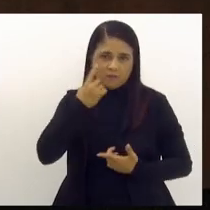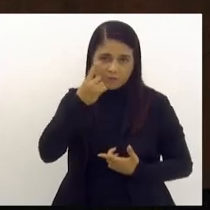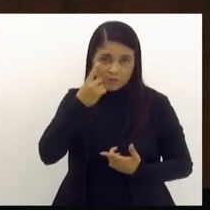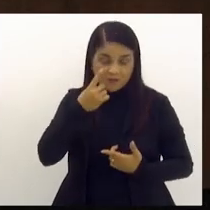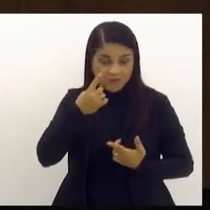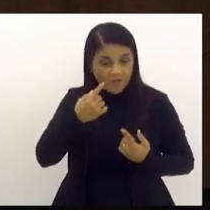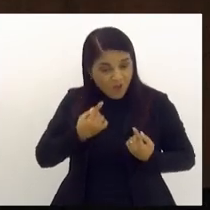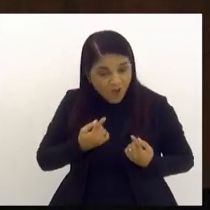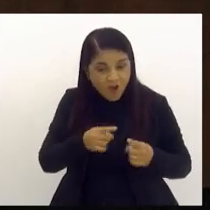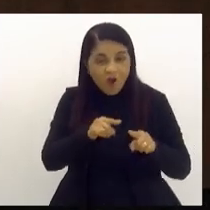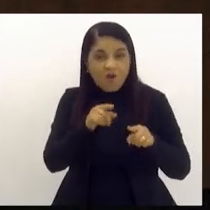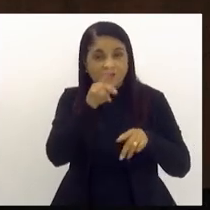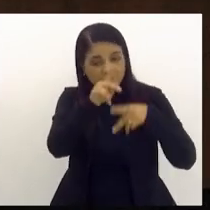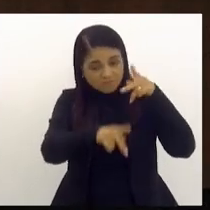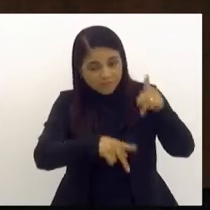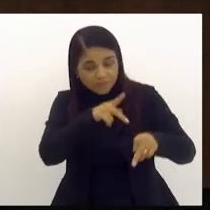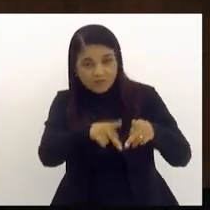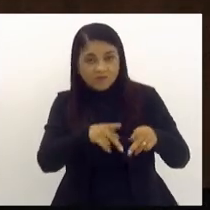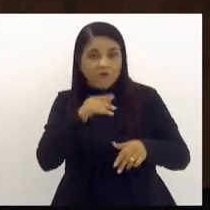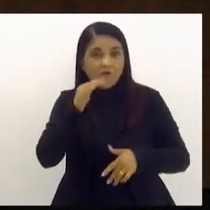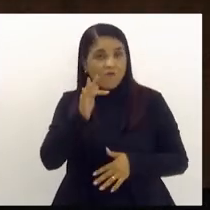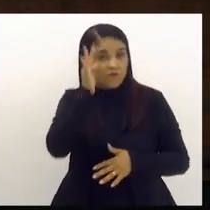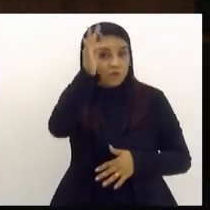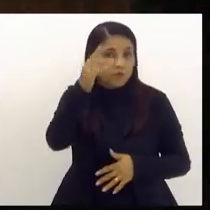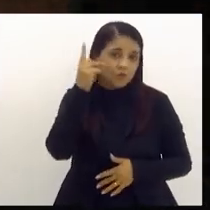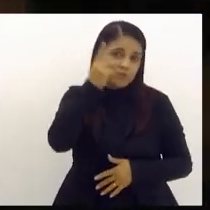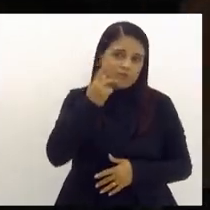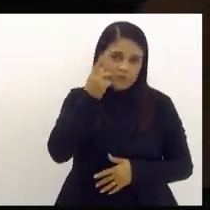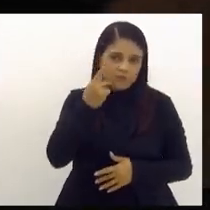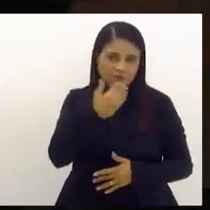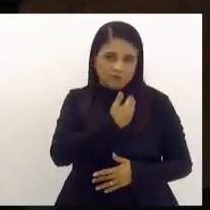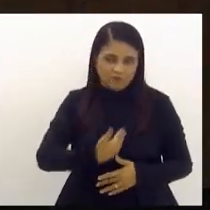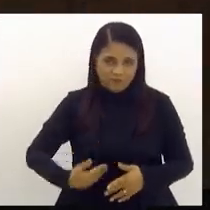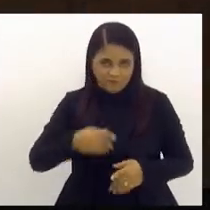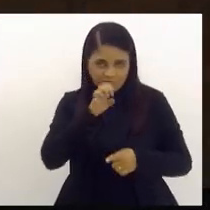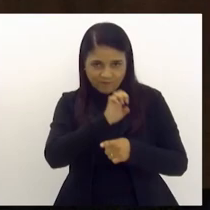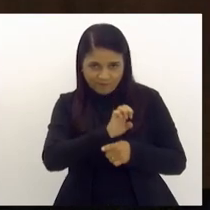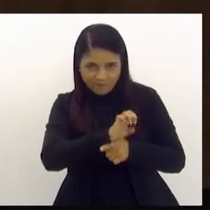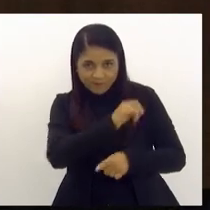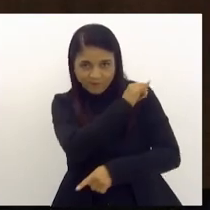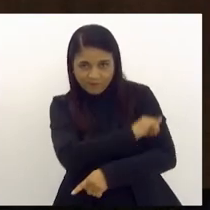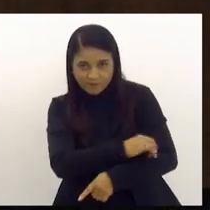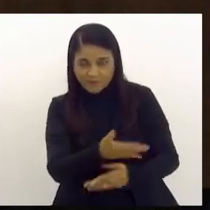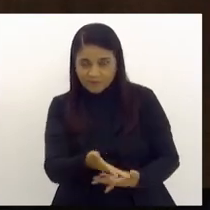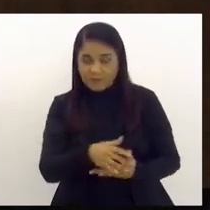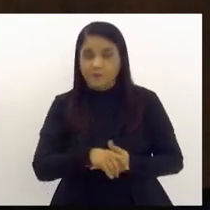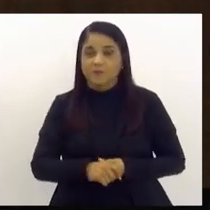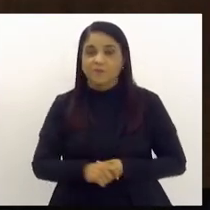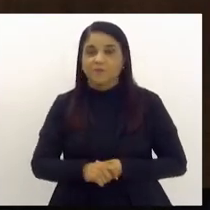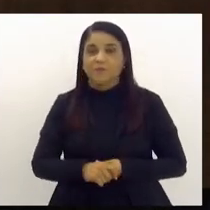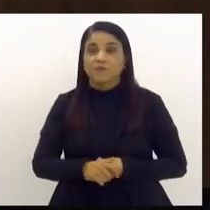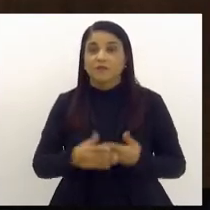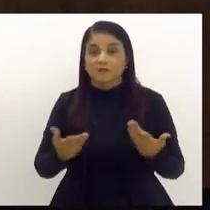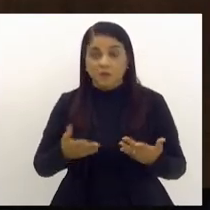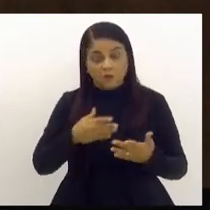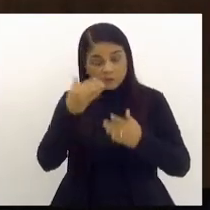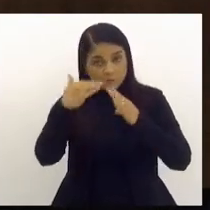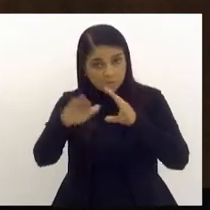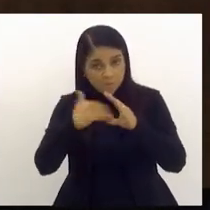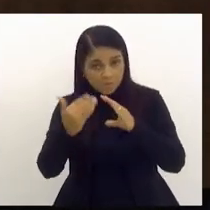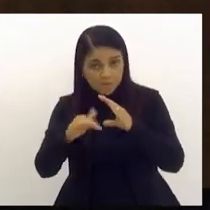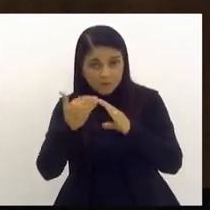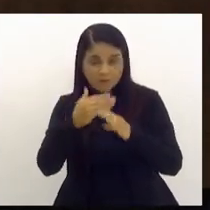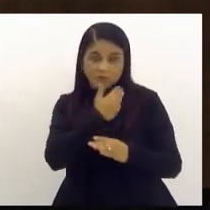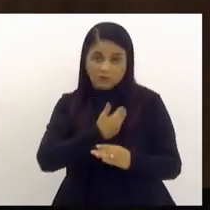afronta ao futuro da política pública do Estado do Rio de Janeiro. Então, o que aconteceu aqui hoje com essas mensagens enviadas